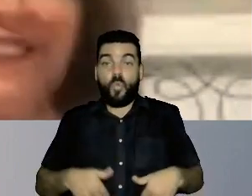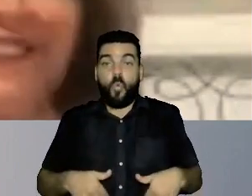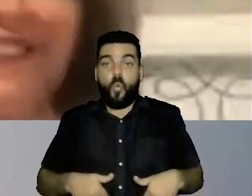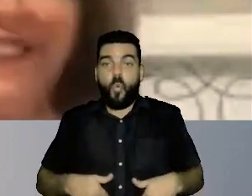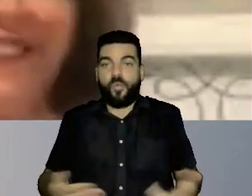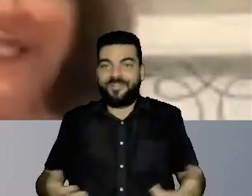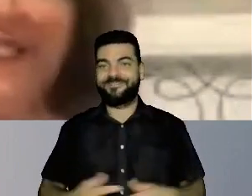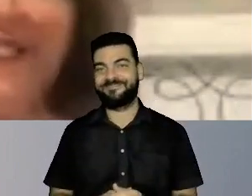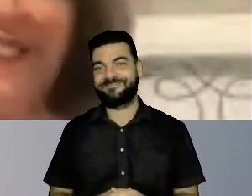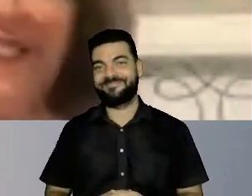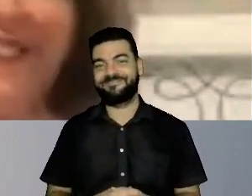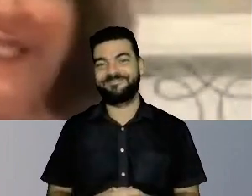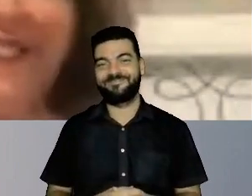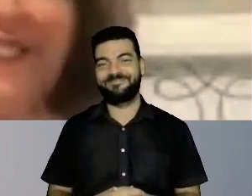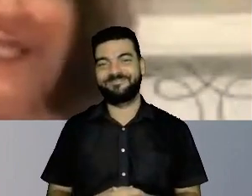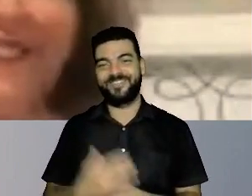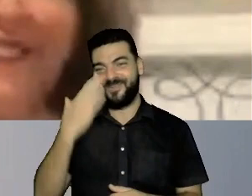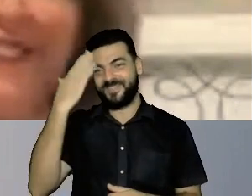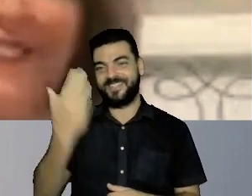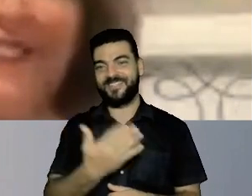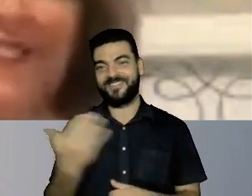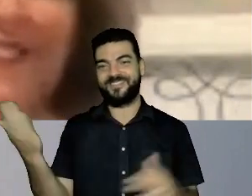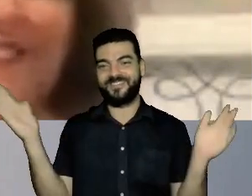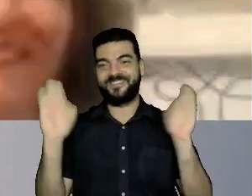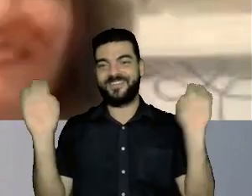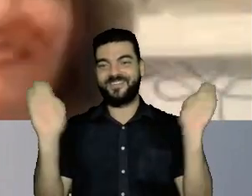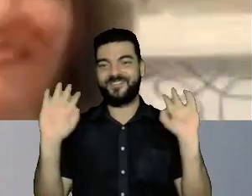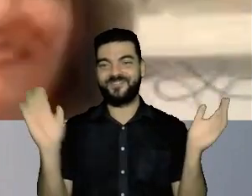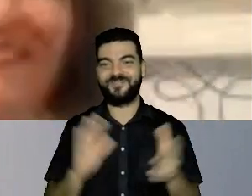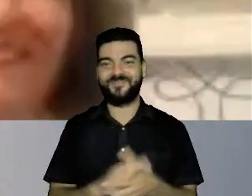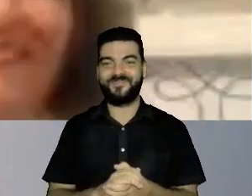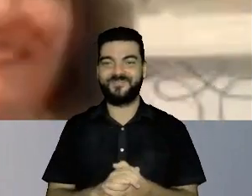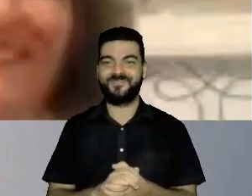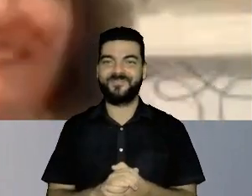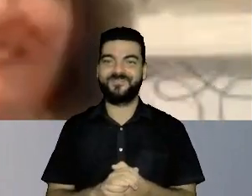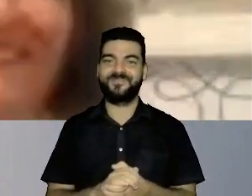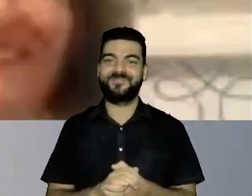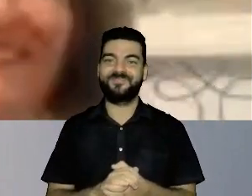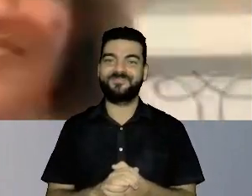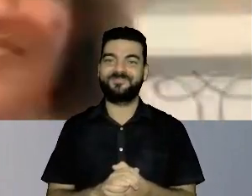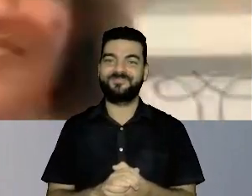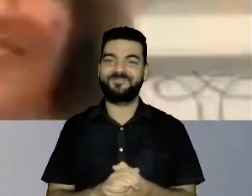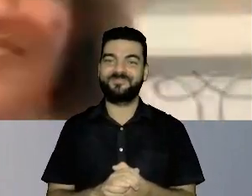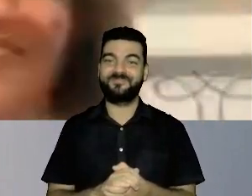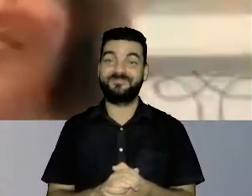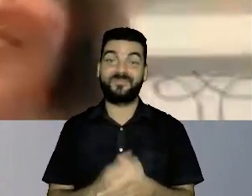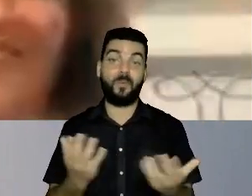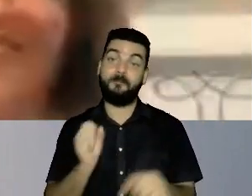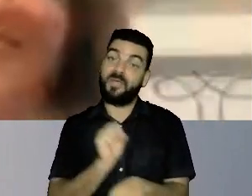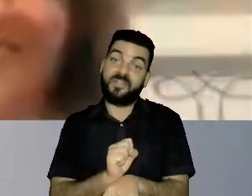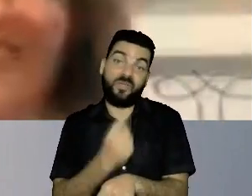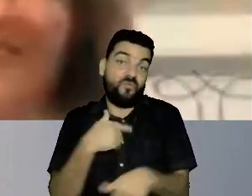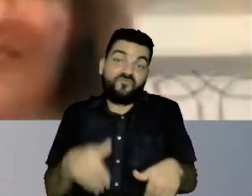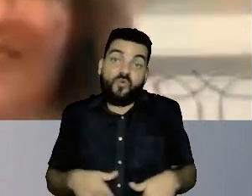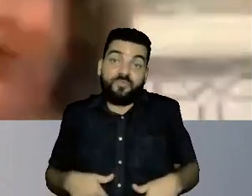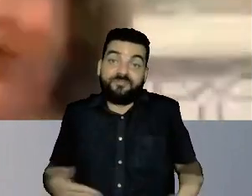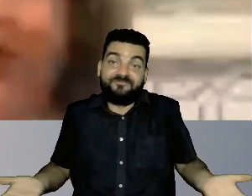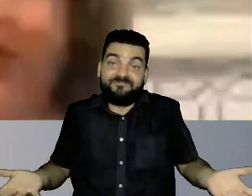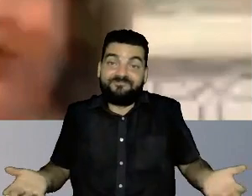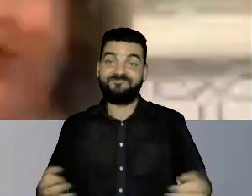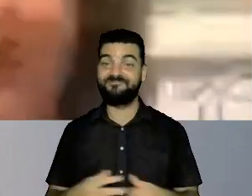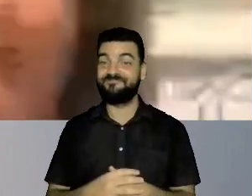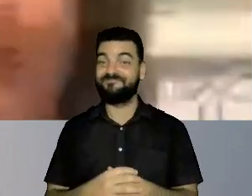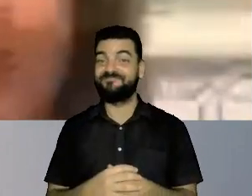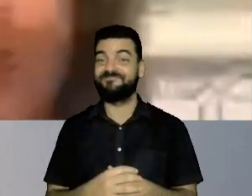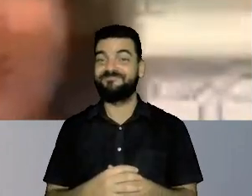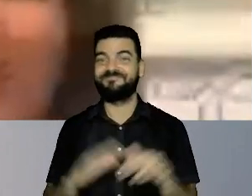para vocês, mas eu acho que já está chegando a hora do almoço, já está todo mundo com fome, né?